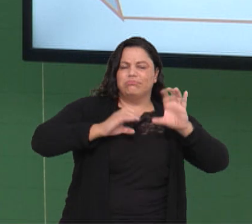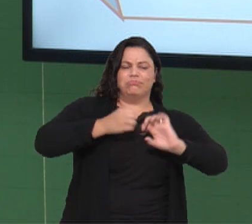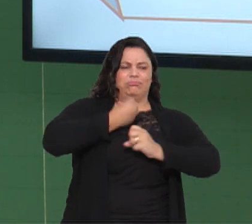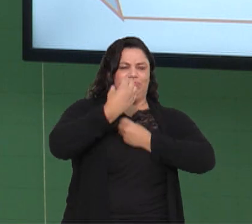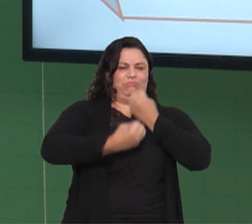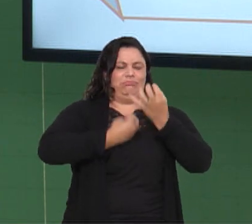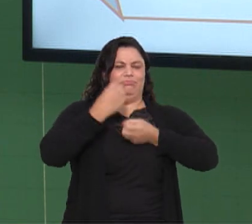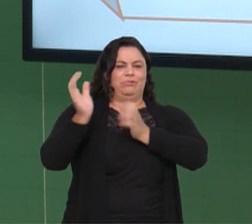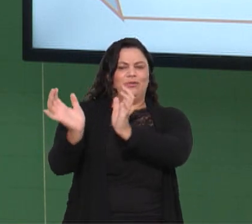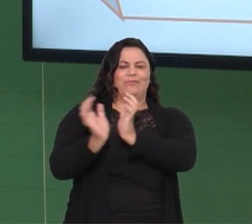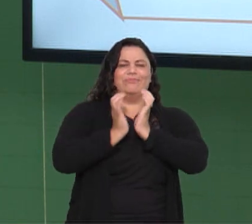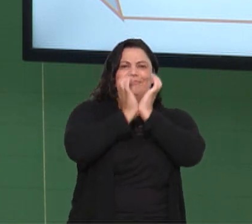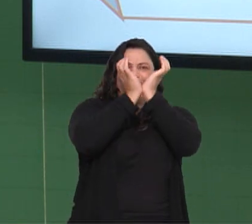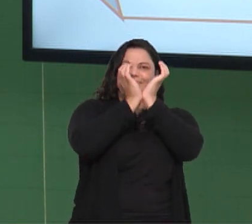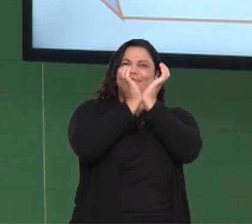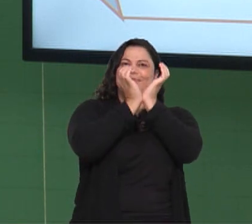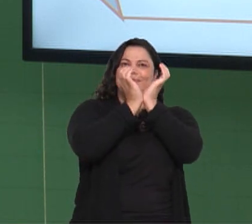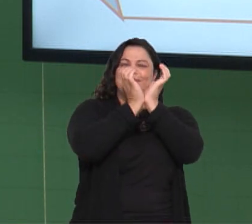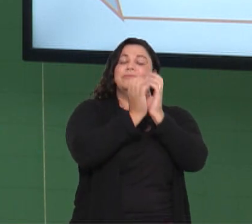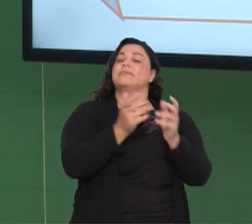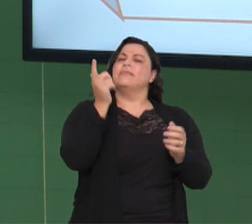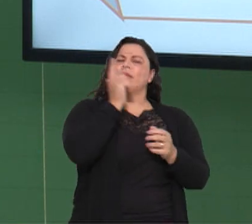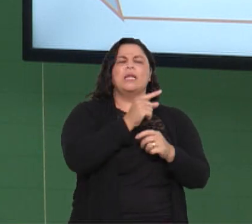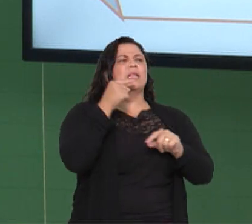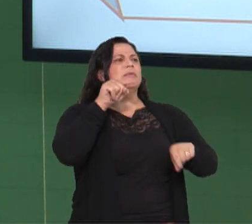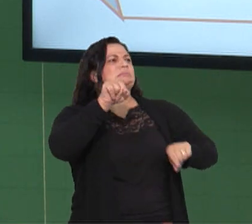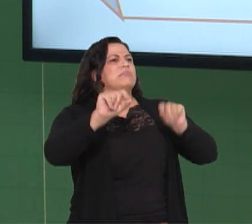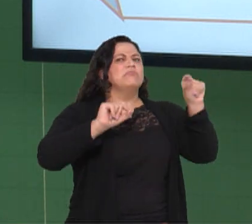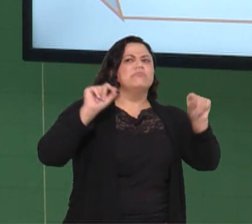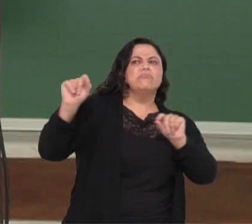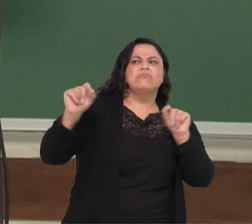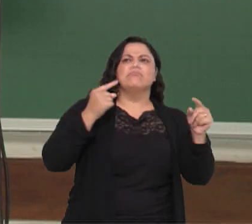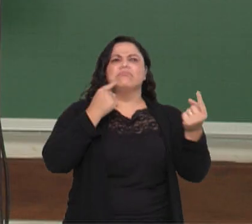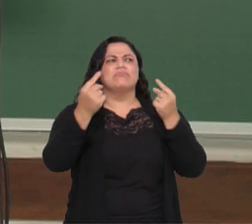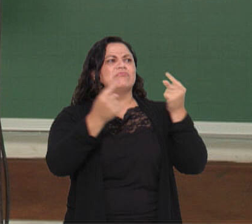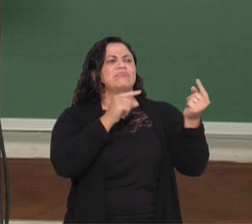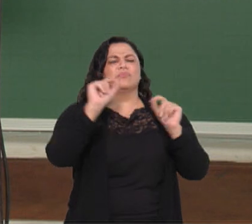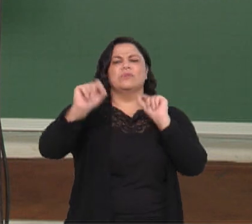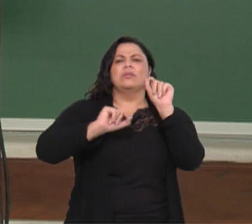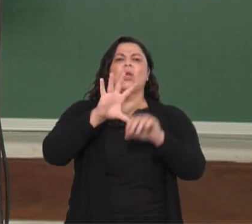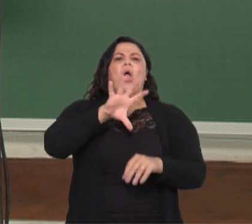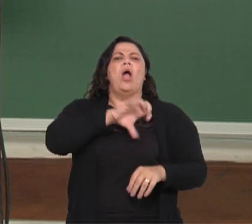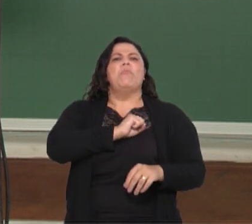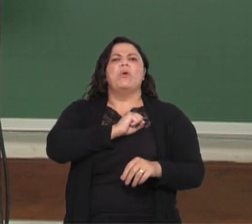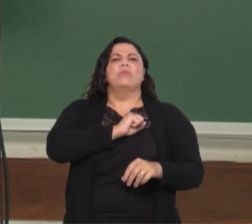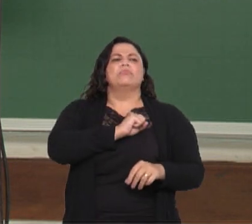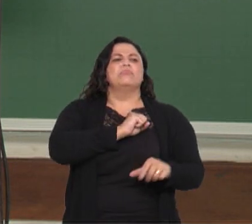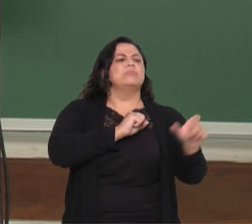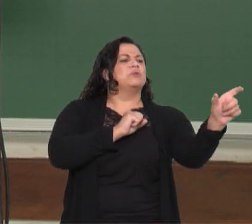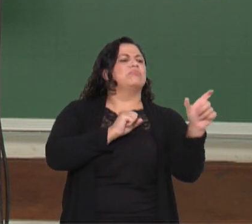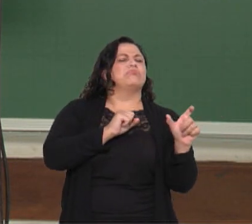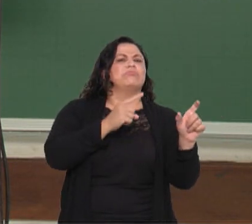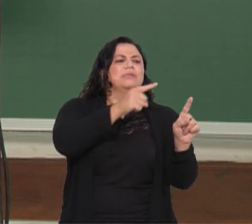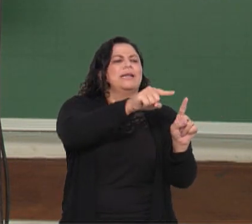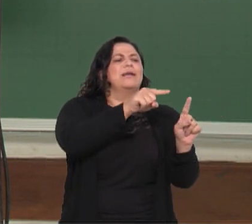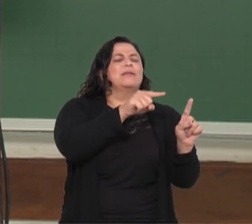sobre o amor. Eles fazem um concurso interno ali entre eles, onde cada um vai apresentar uma versão para defender o que é o